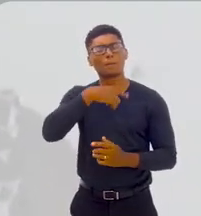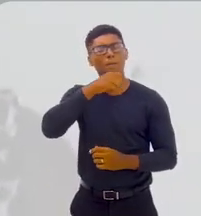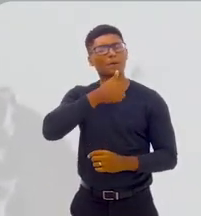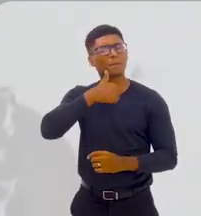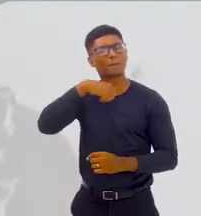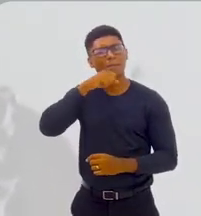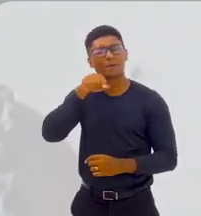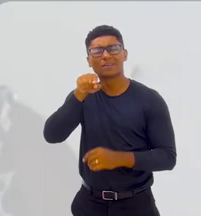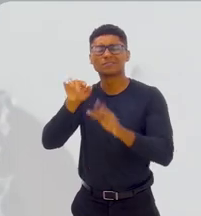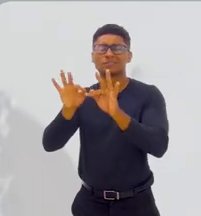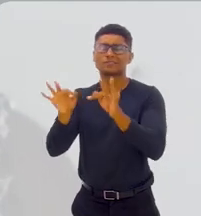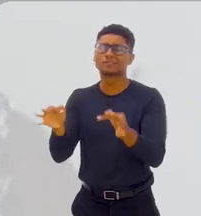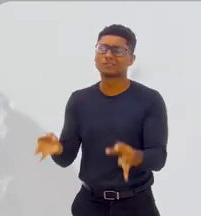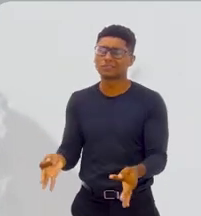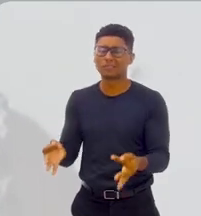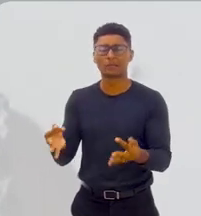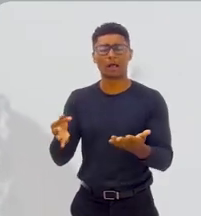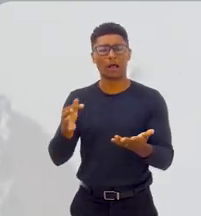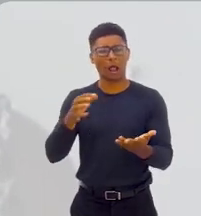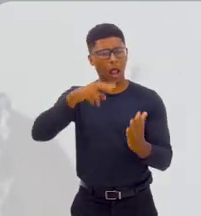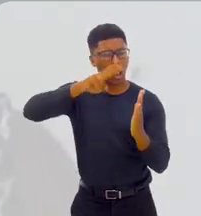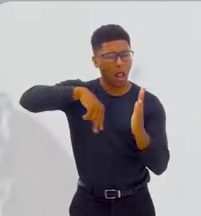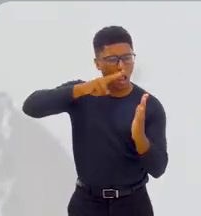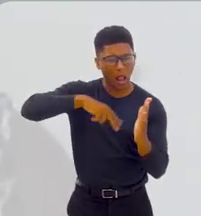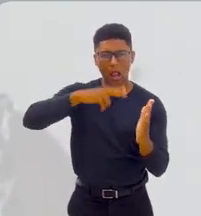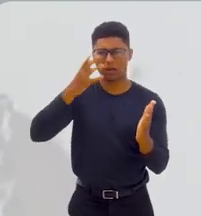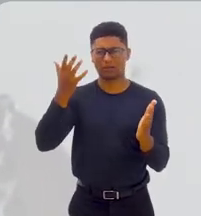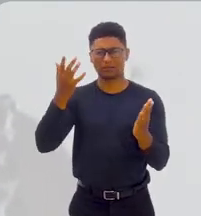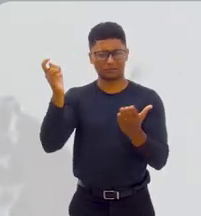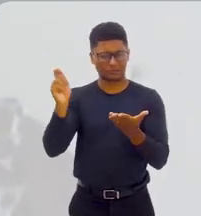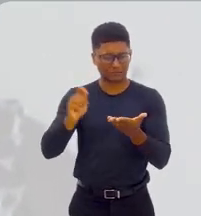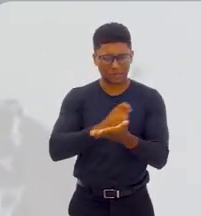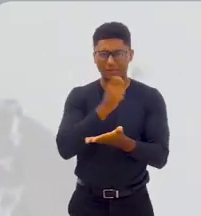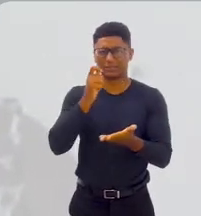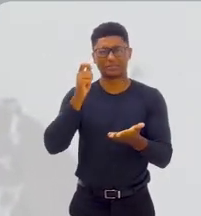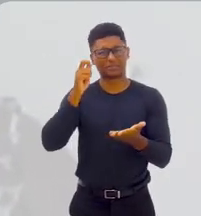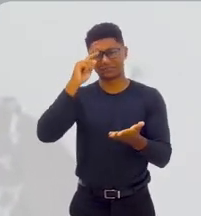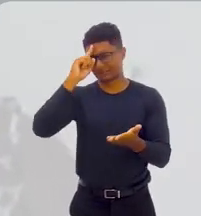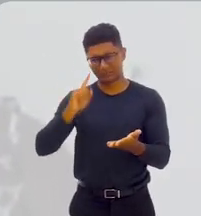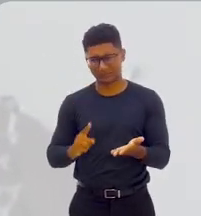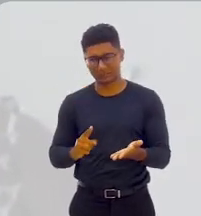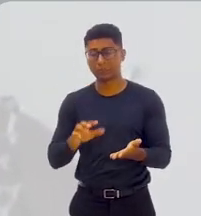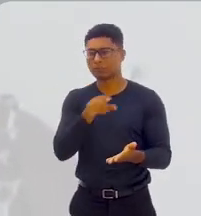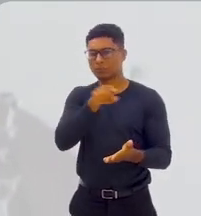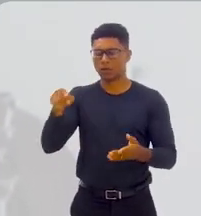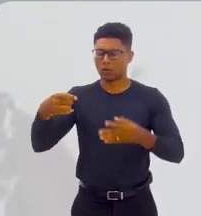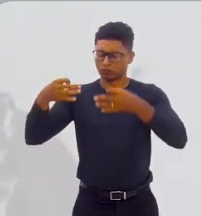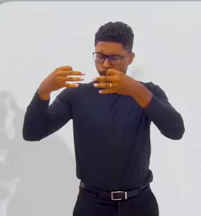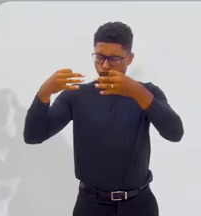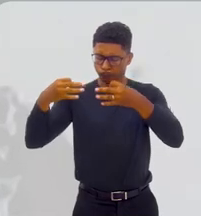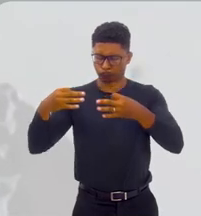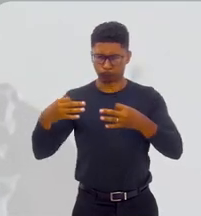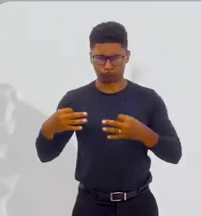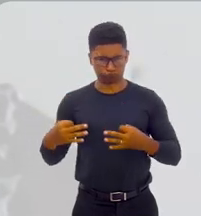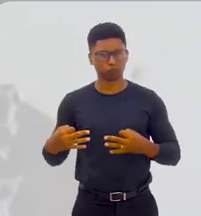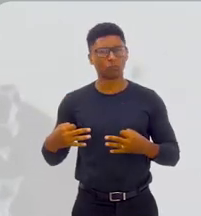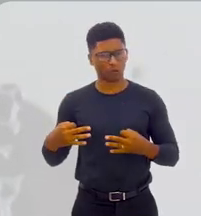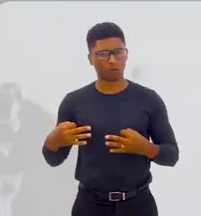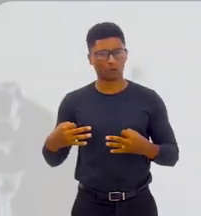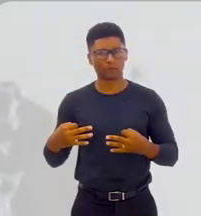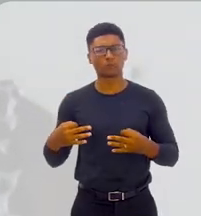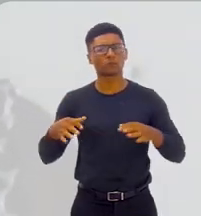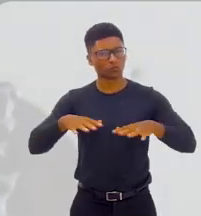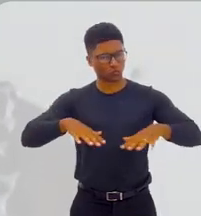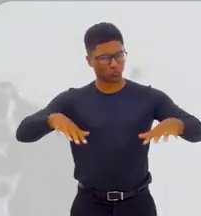assim muito simples, né, semi-analfabetos, como eu já disse, mas muito corretos, muito íntegros, sabe? Minha mãe era uma mulher muito orgulhosa,